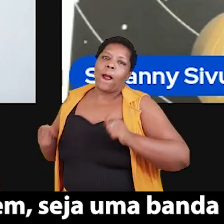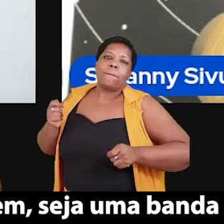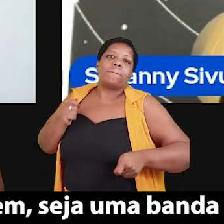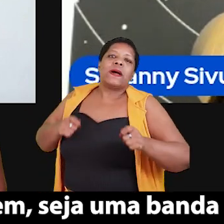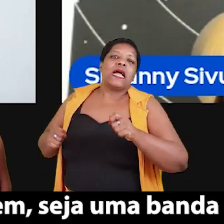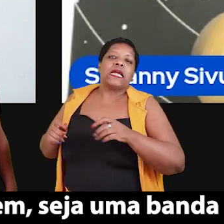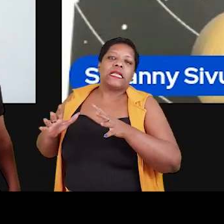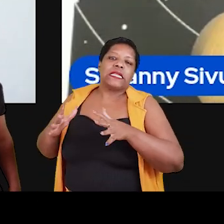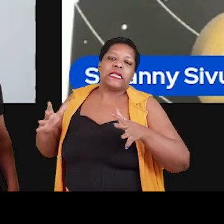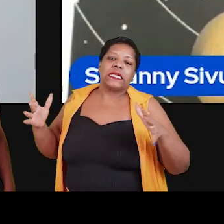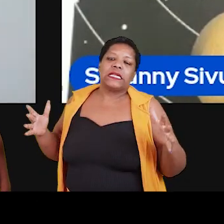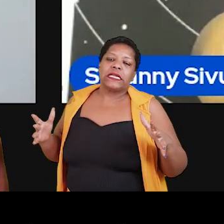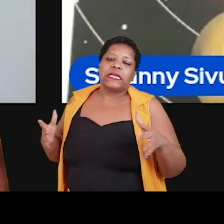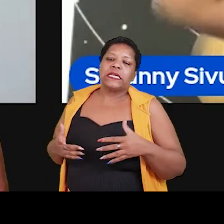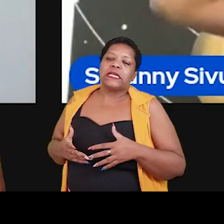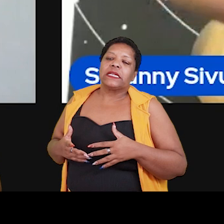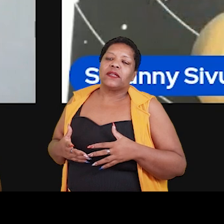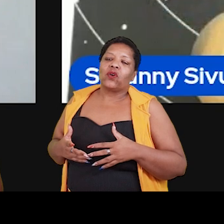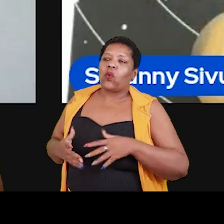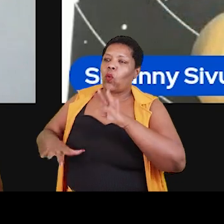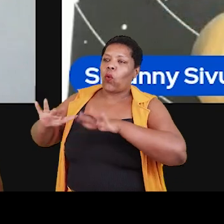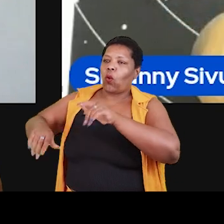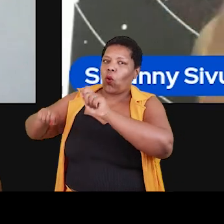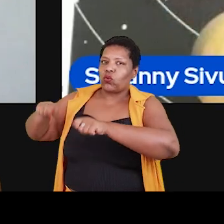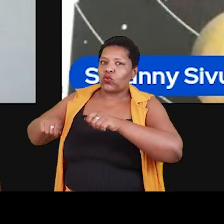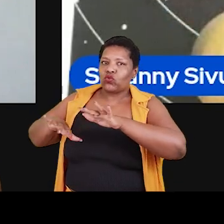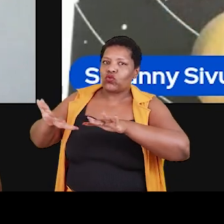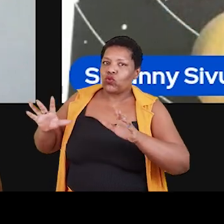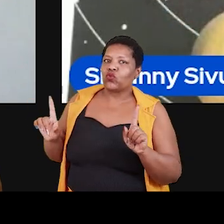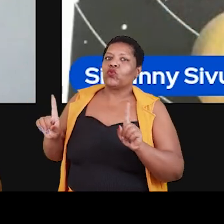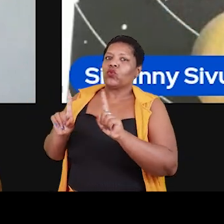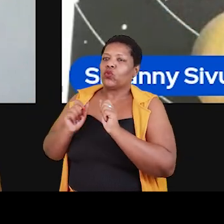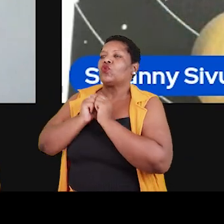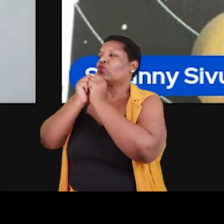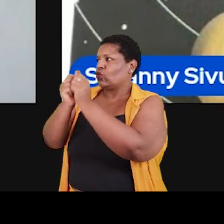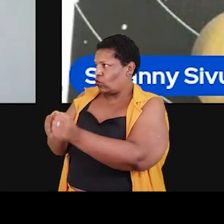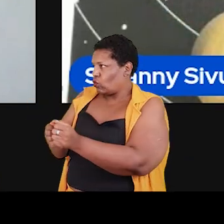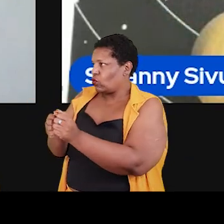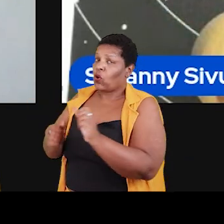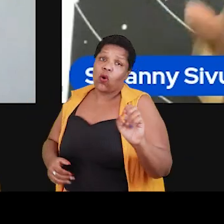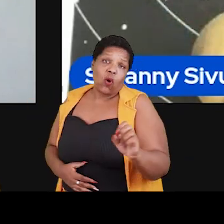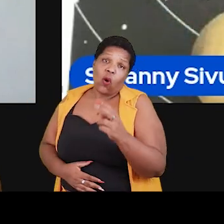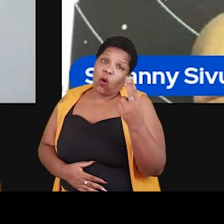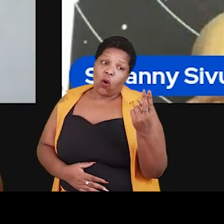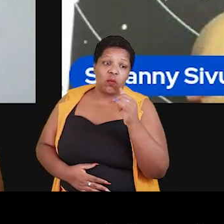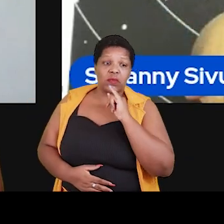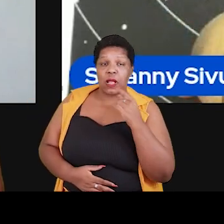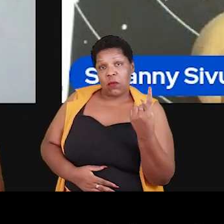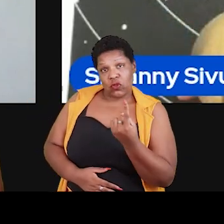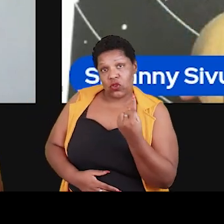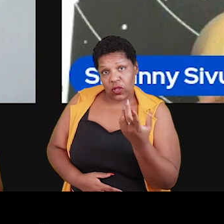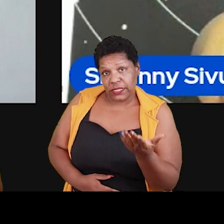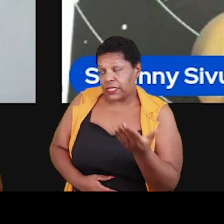vem com, com os percussionistas, e aí eu toco junto, ou quando eu tô